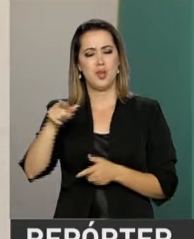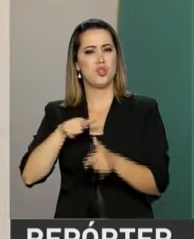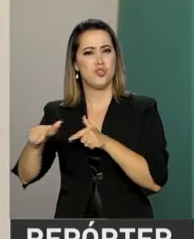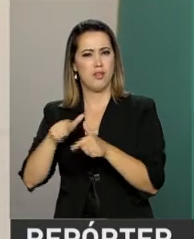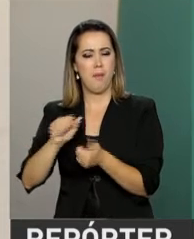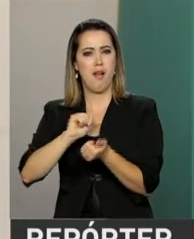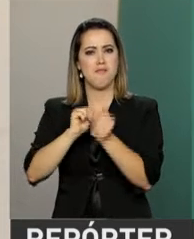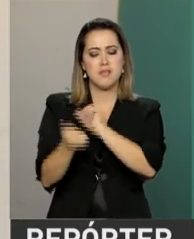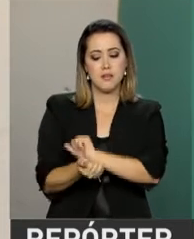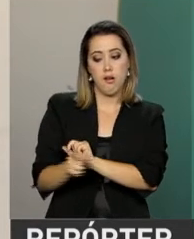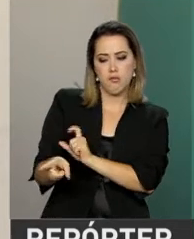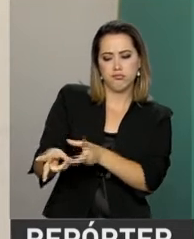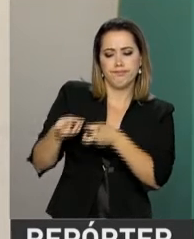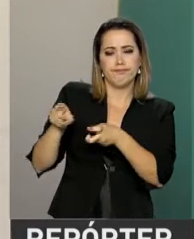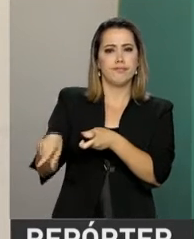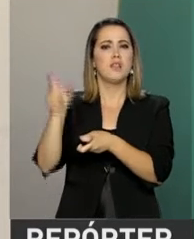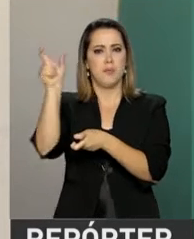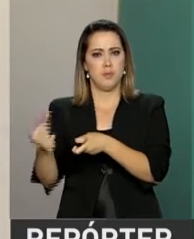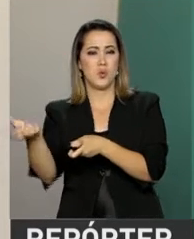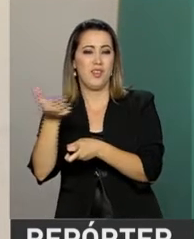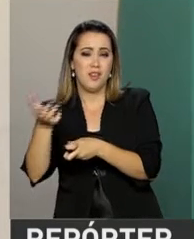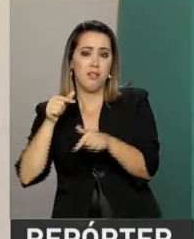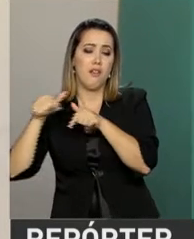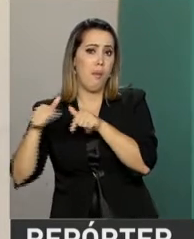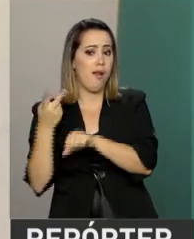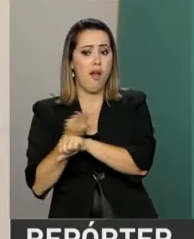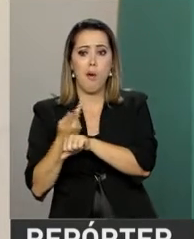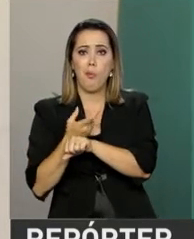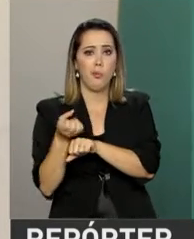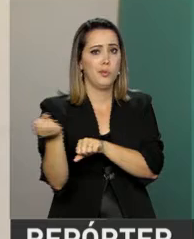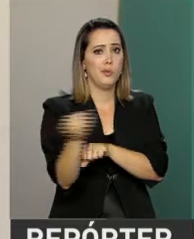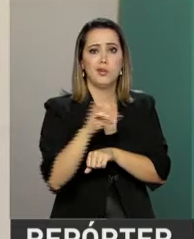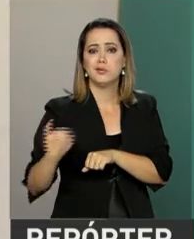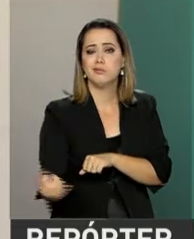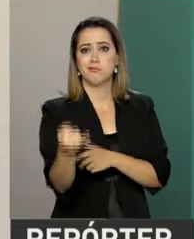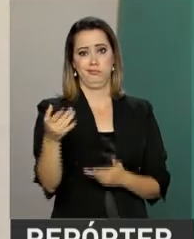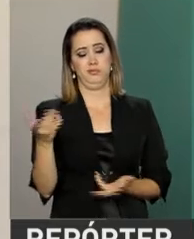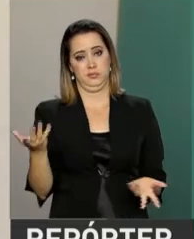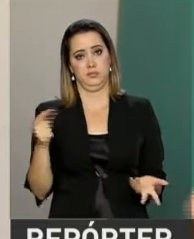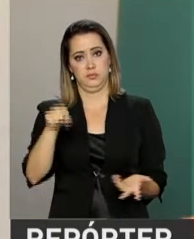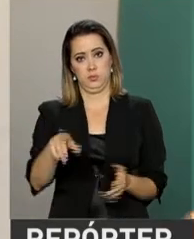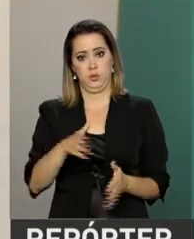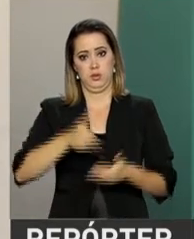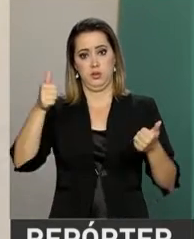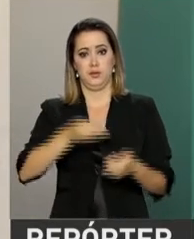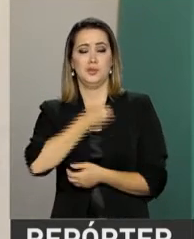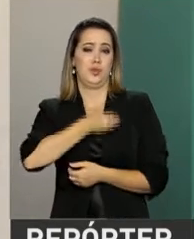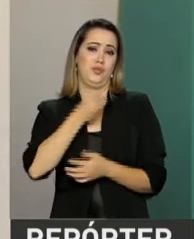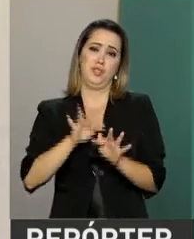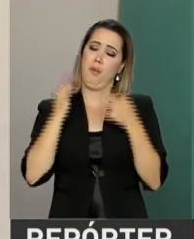escravo o que a gente percebe é o que os trabalhadores estão buscando novas oportunidades e deu na melhor condição da família